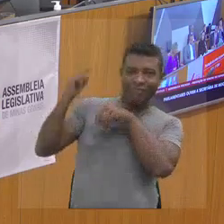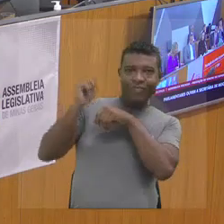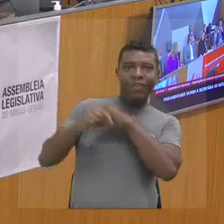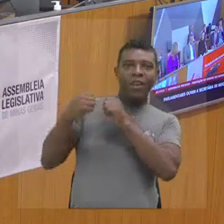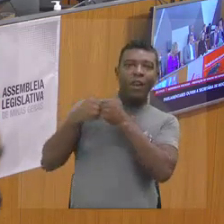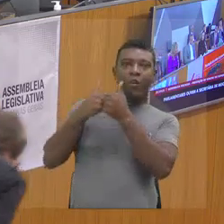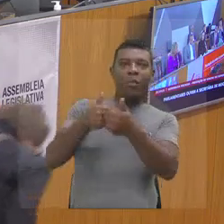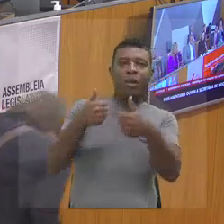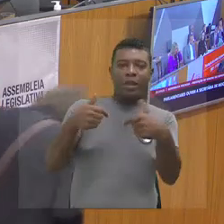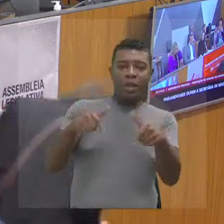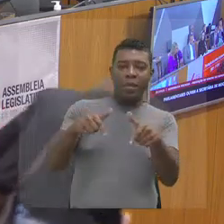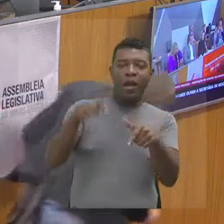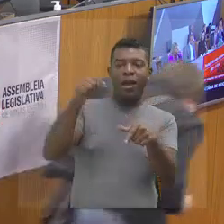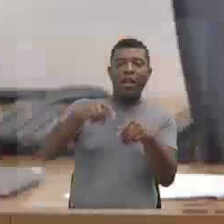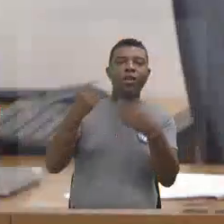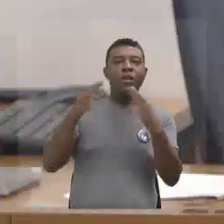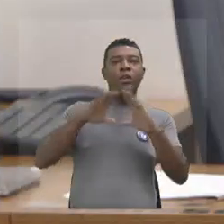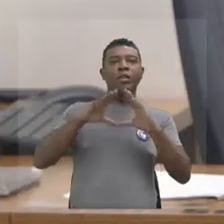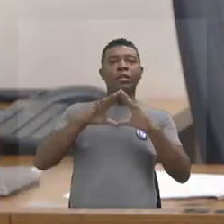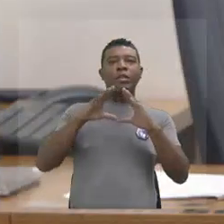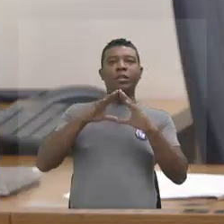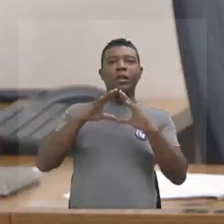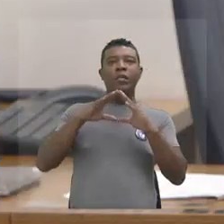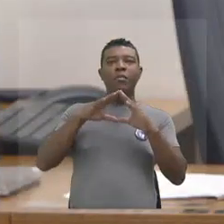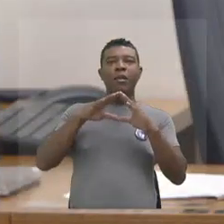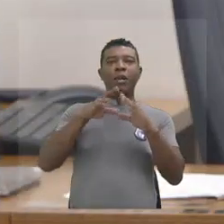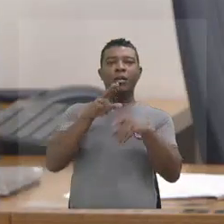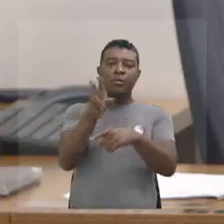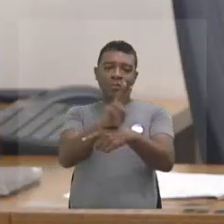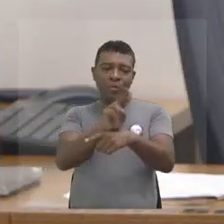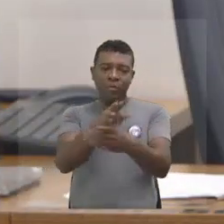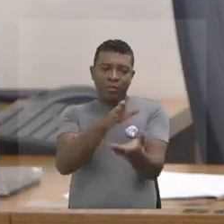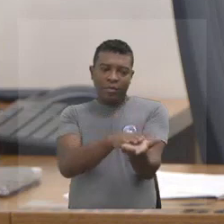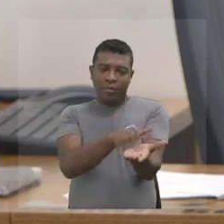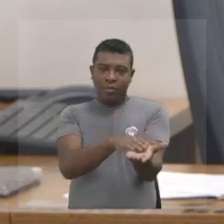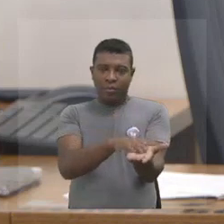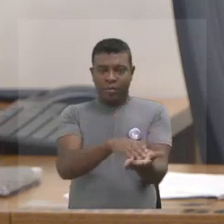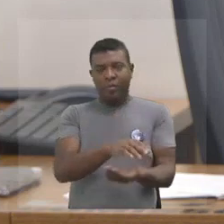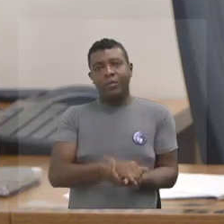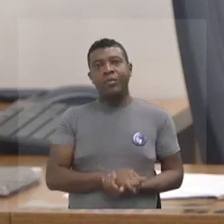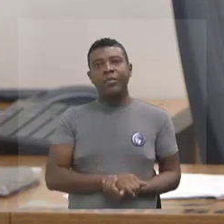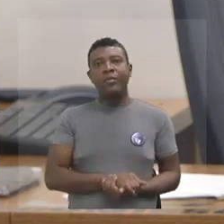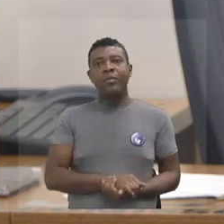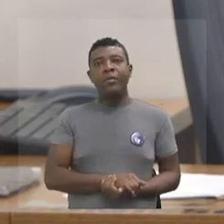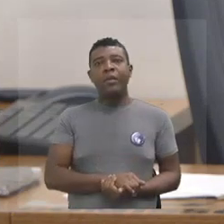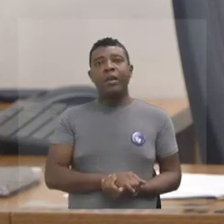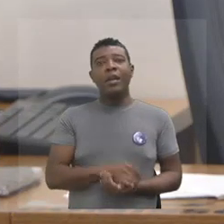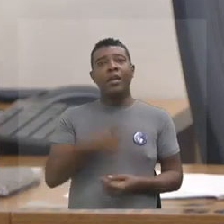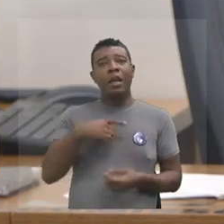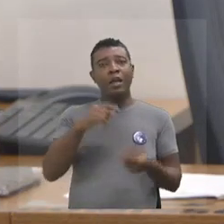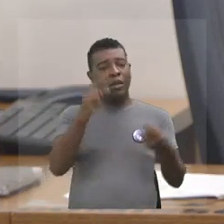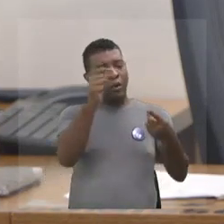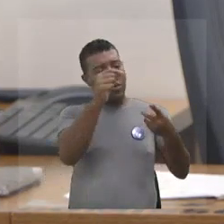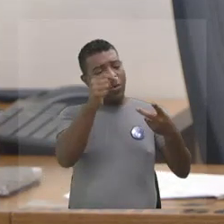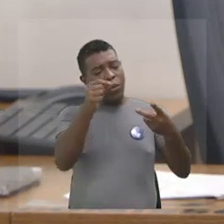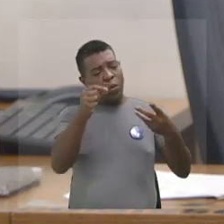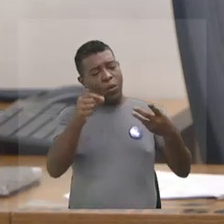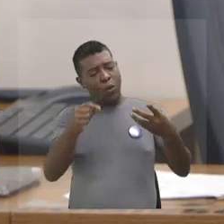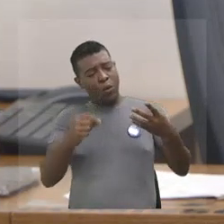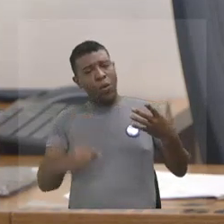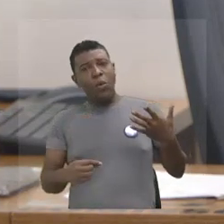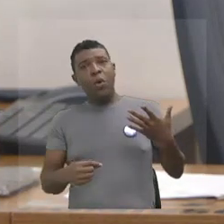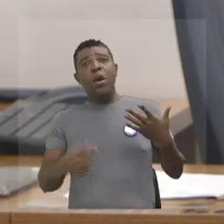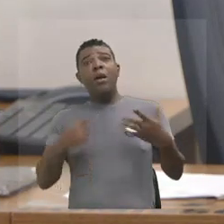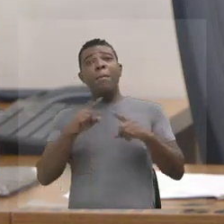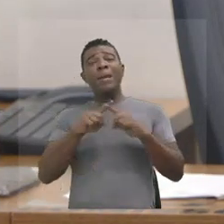fiscaliza secretárias são muitos pontos que eu queria questionar mas eu vou me deter a um ponto